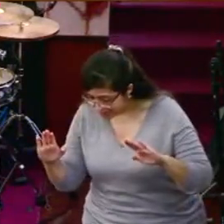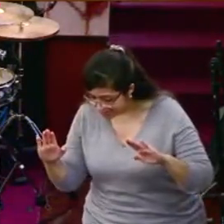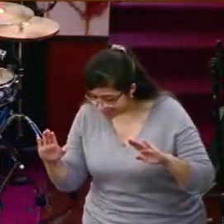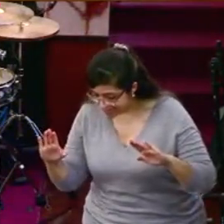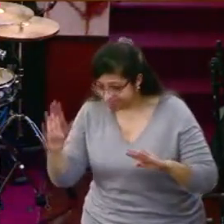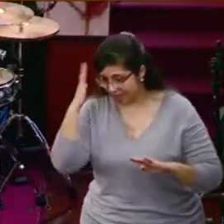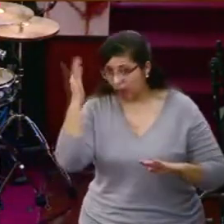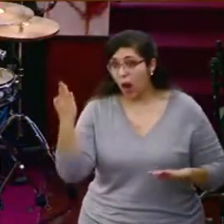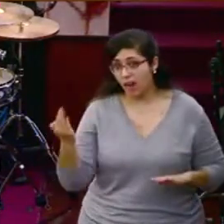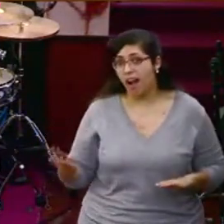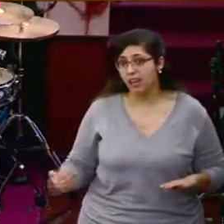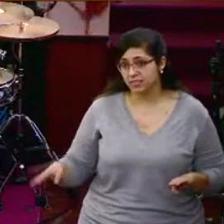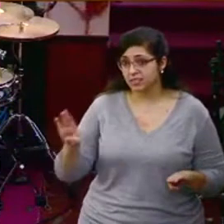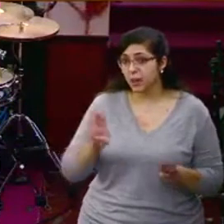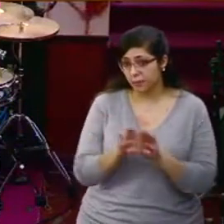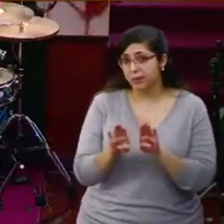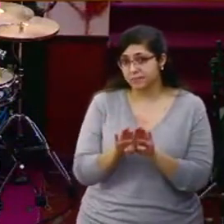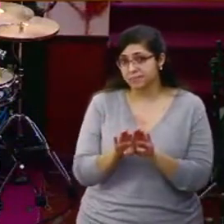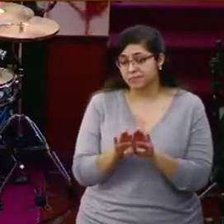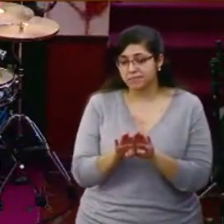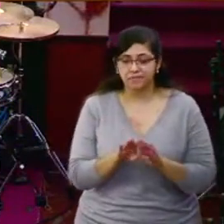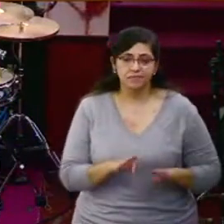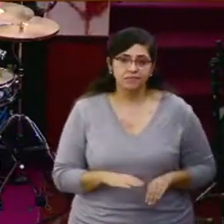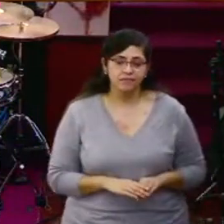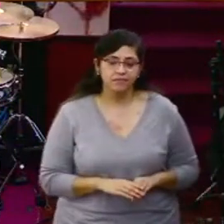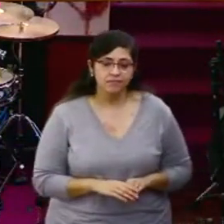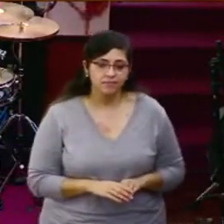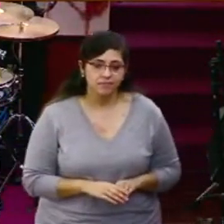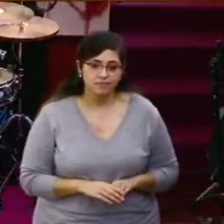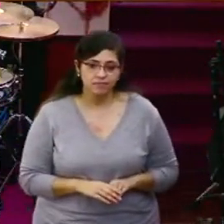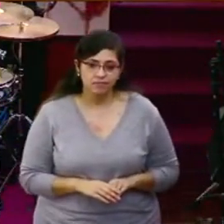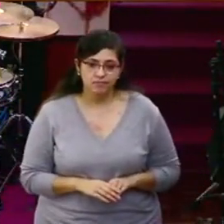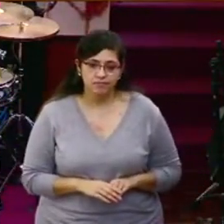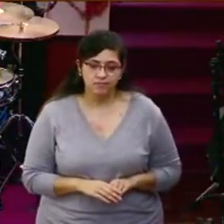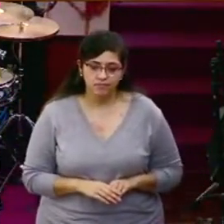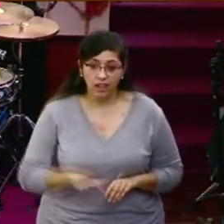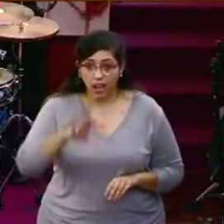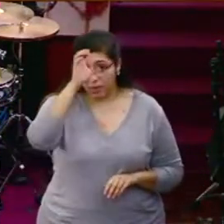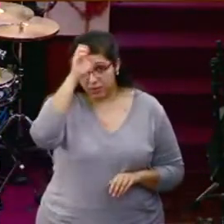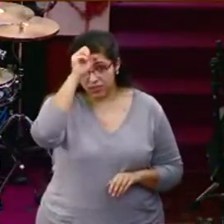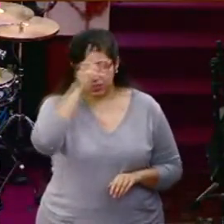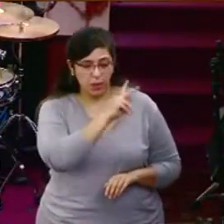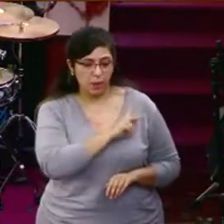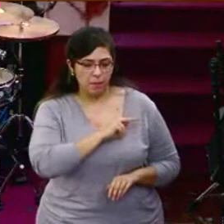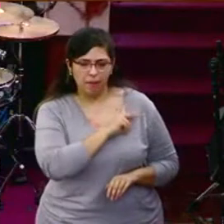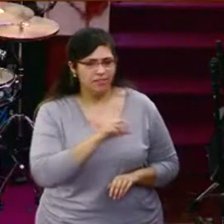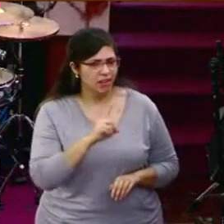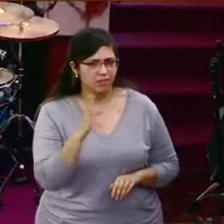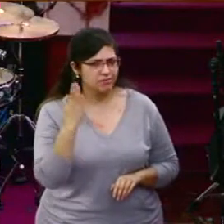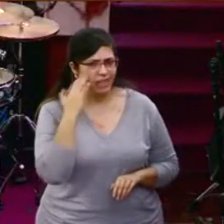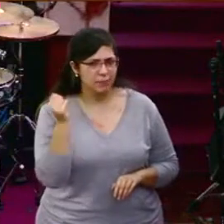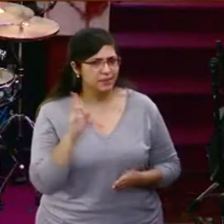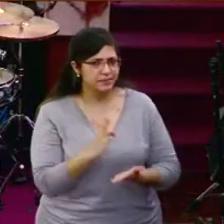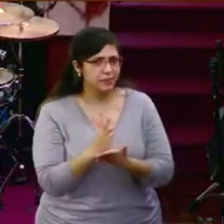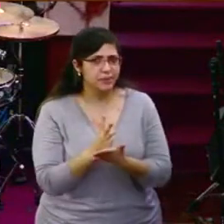que está no versículo anterior e a expressão sei que está aqui dá-nos uma ideia que paulo não nasceu sabendo essas